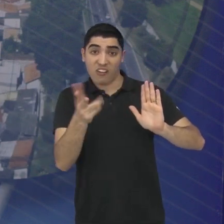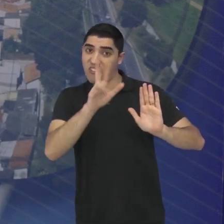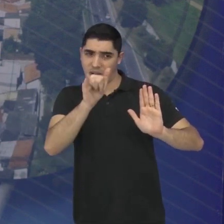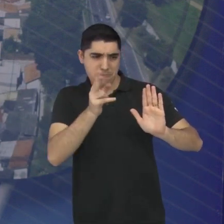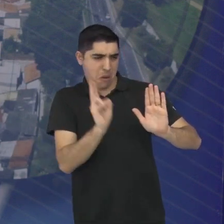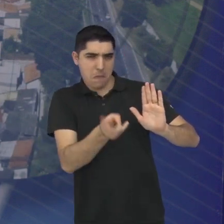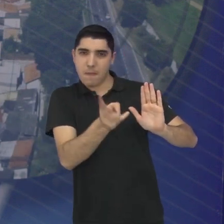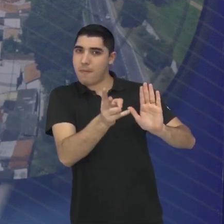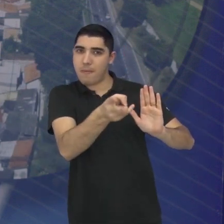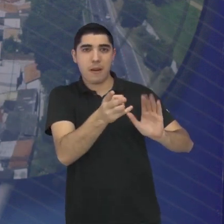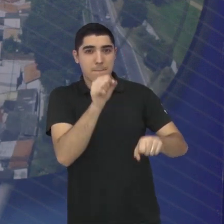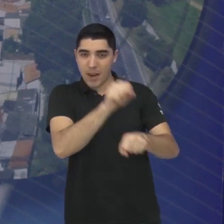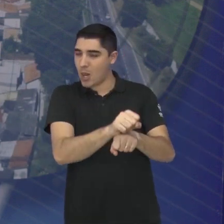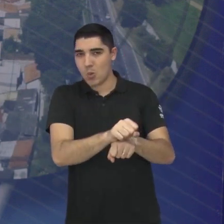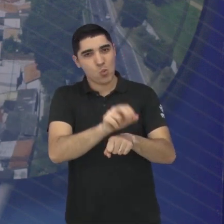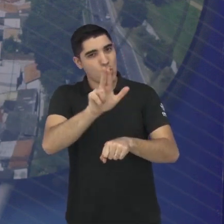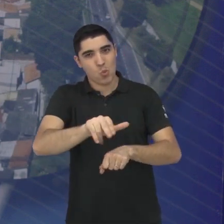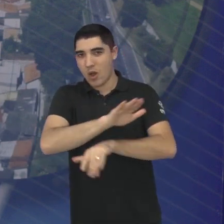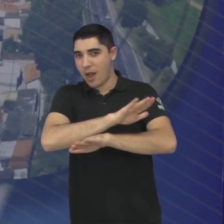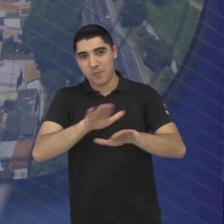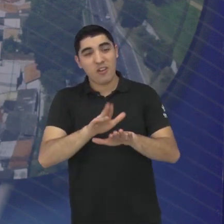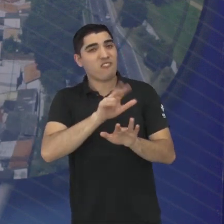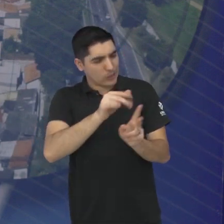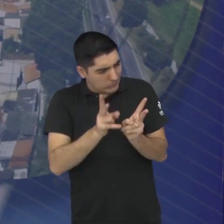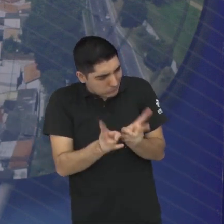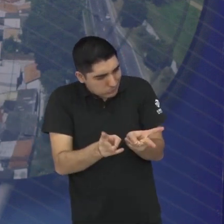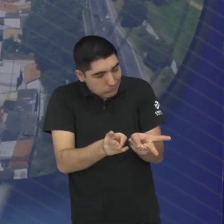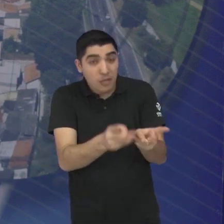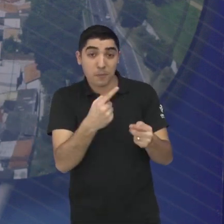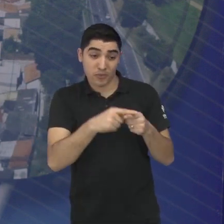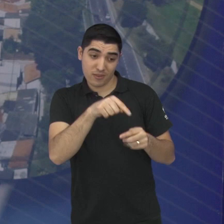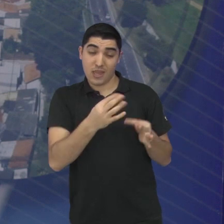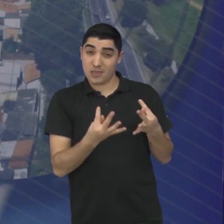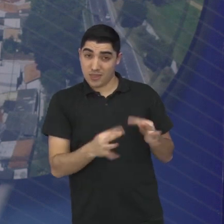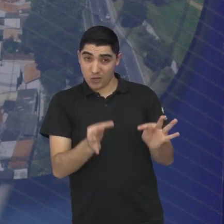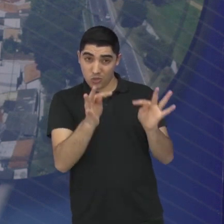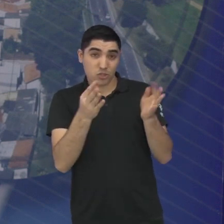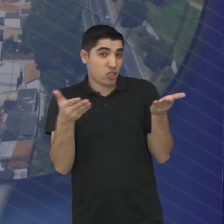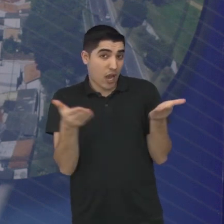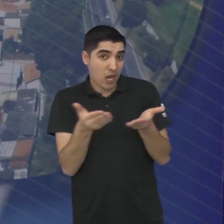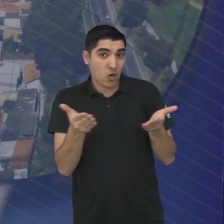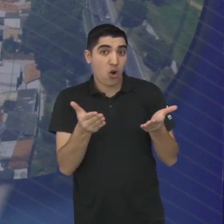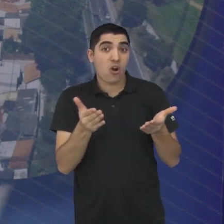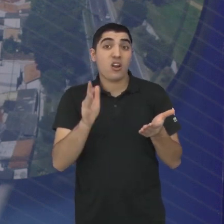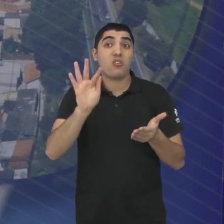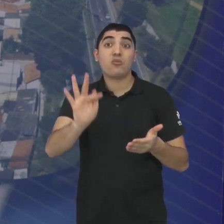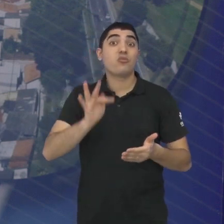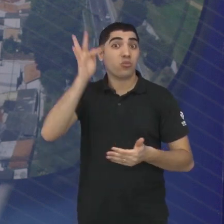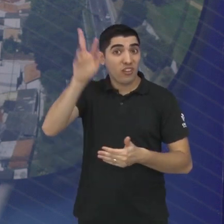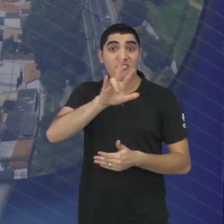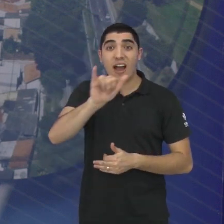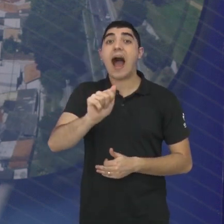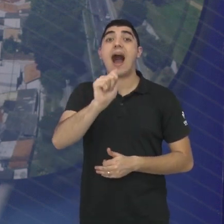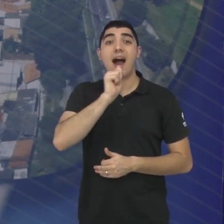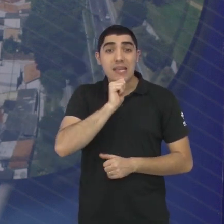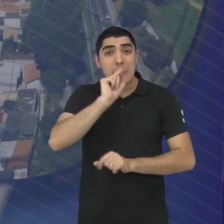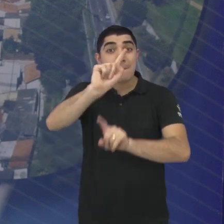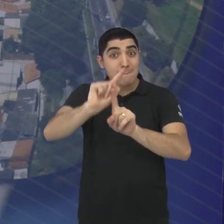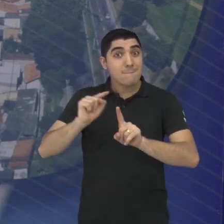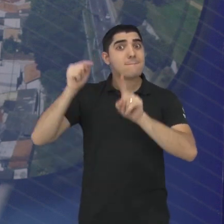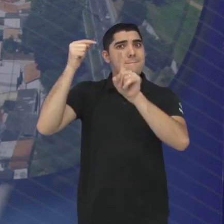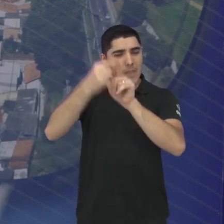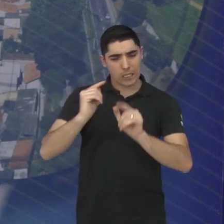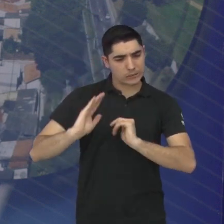sem volta, né? Quando a gente fala de tecnologia, é de como está hoje para mais, né? Para